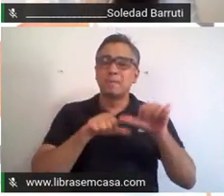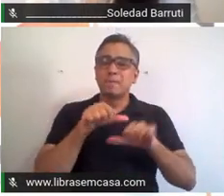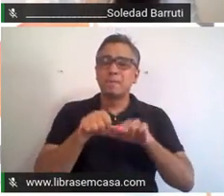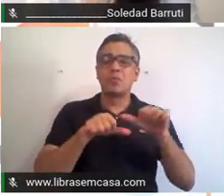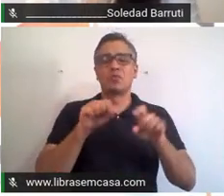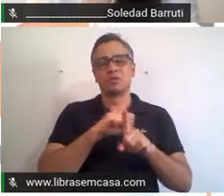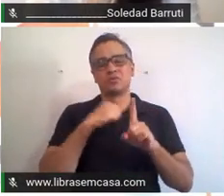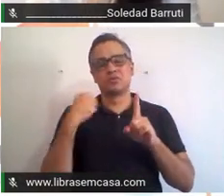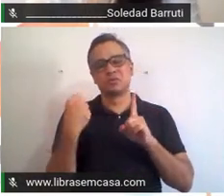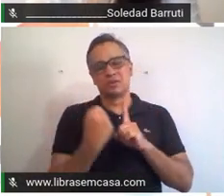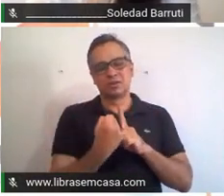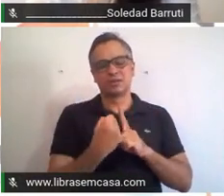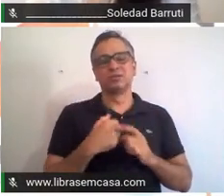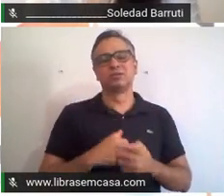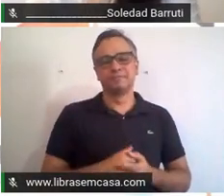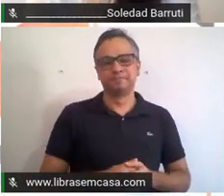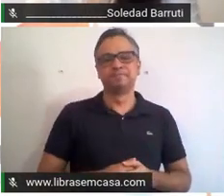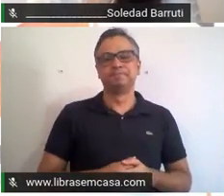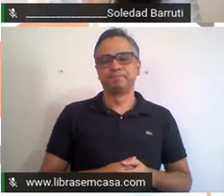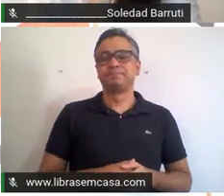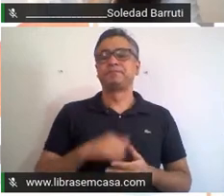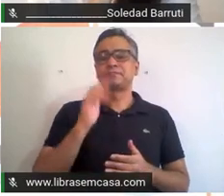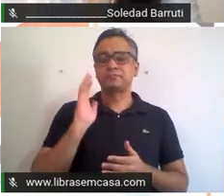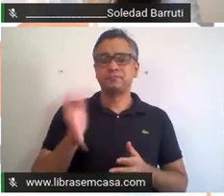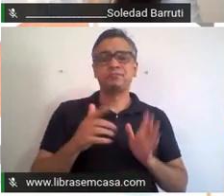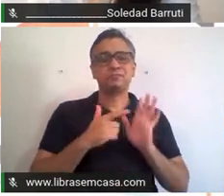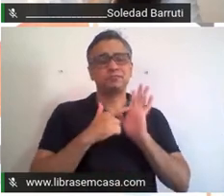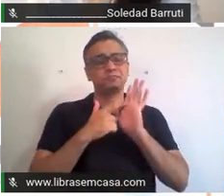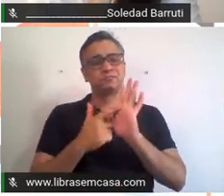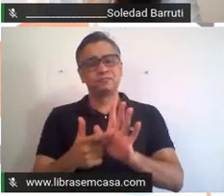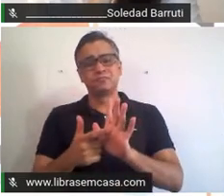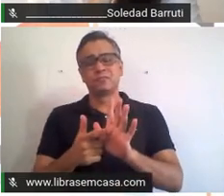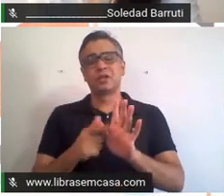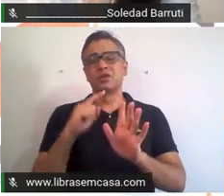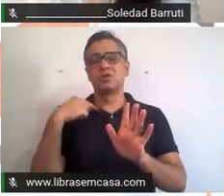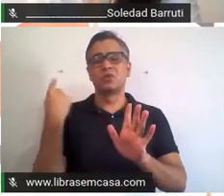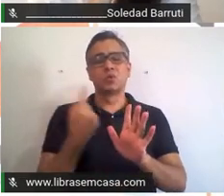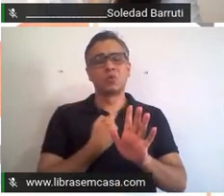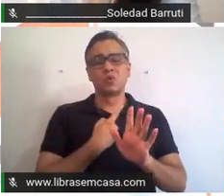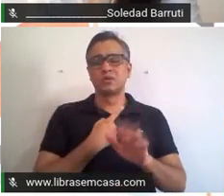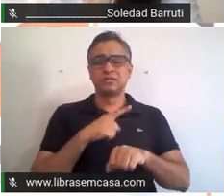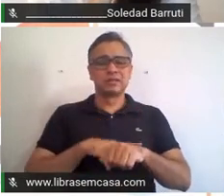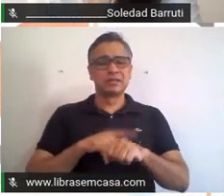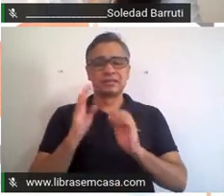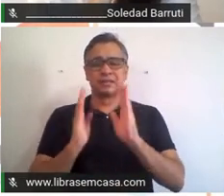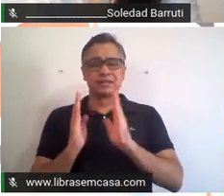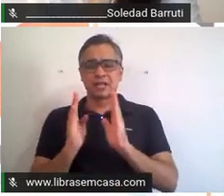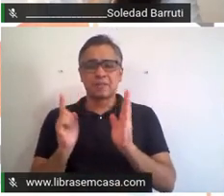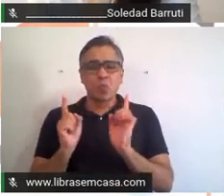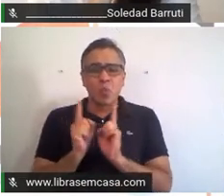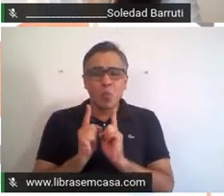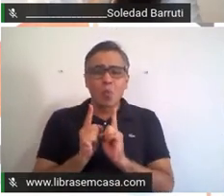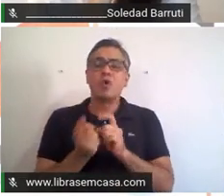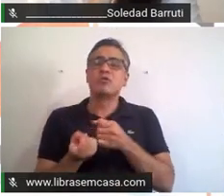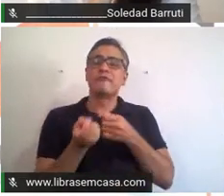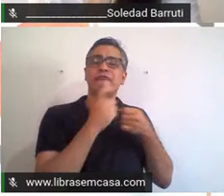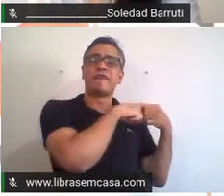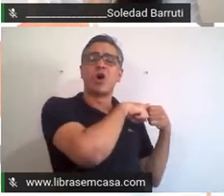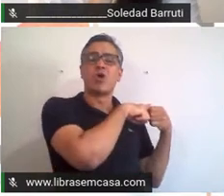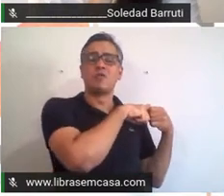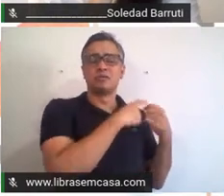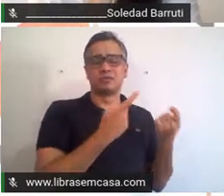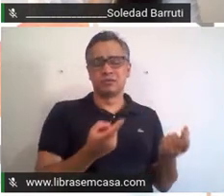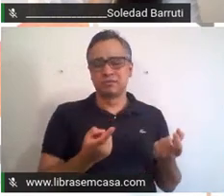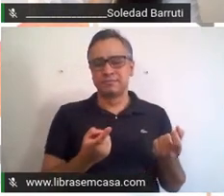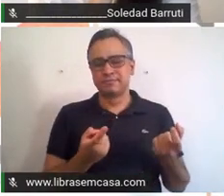E isso está demonstrado pelos retrocessos que nós tivemos num período tão curto, né? Então, as raízes da fome